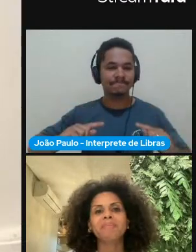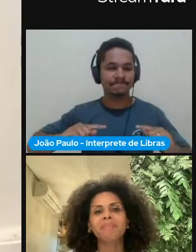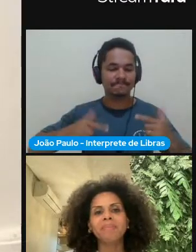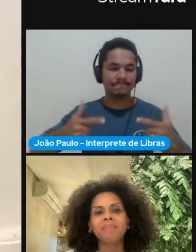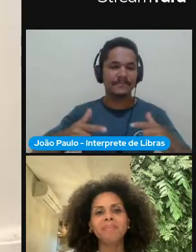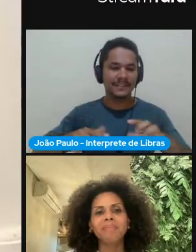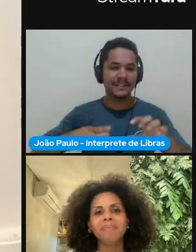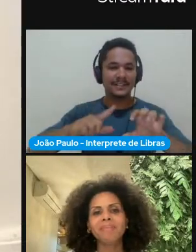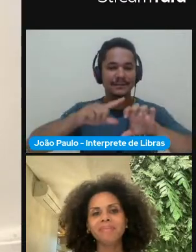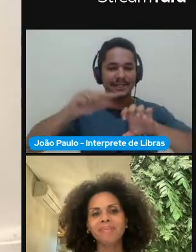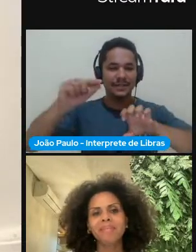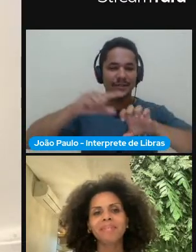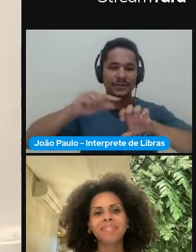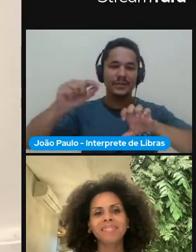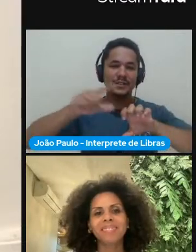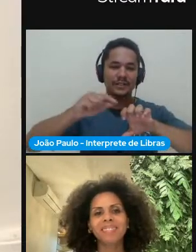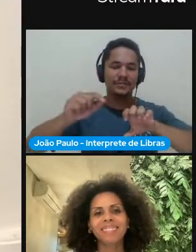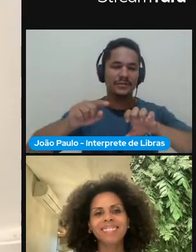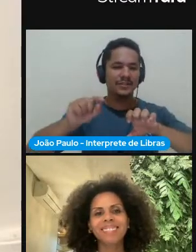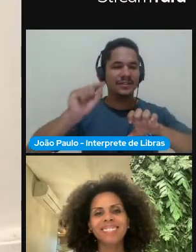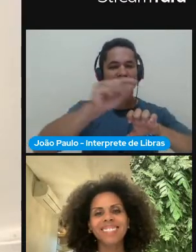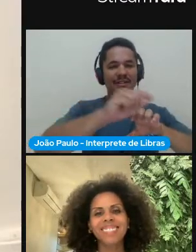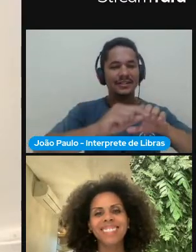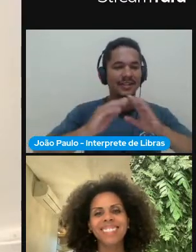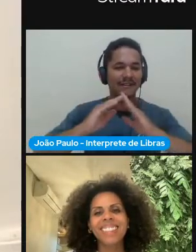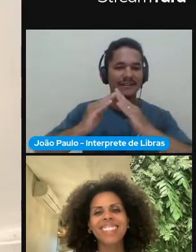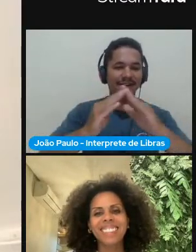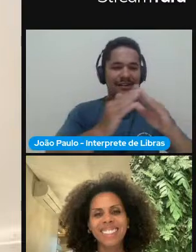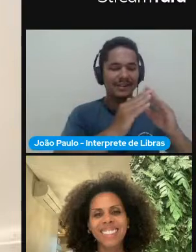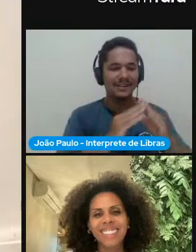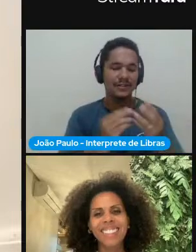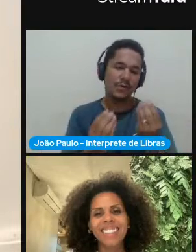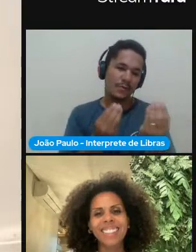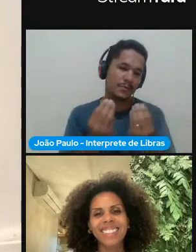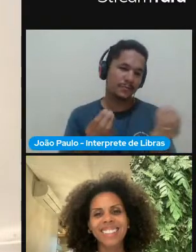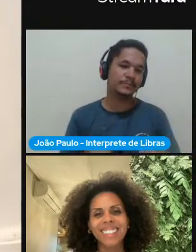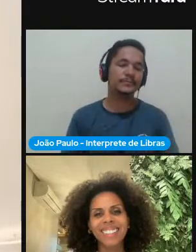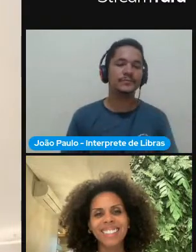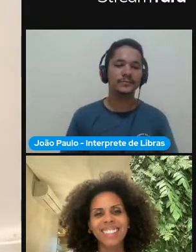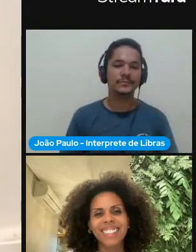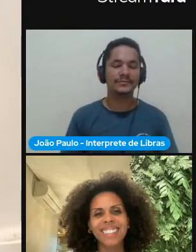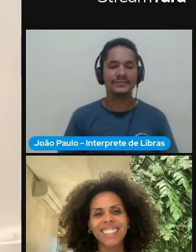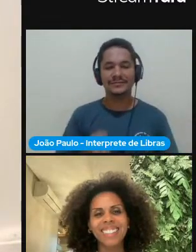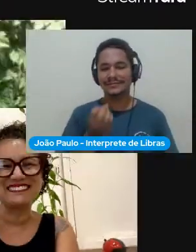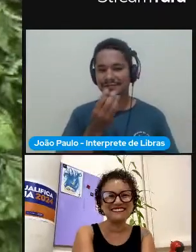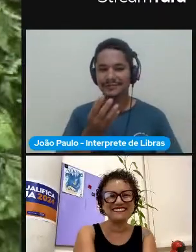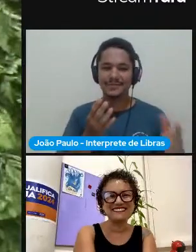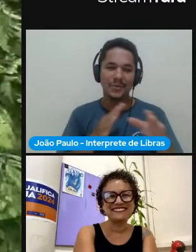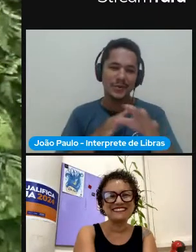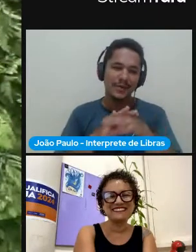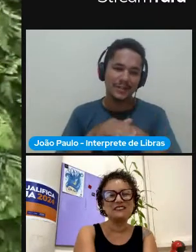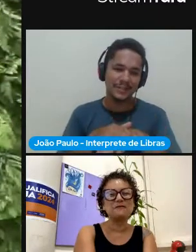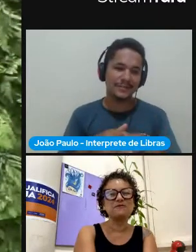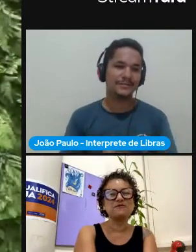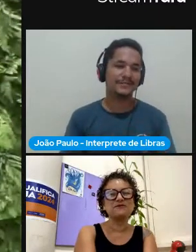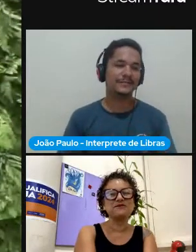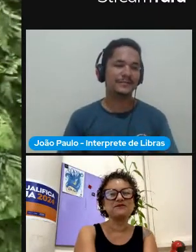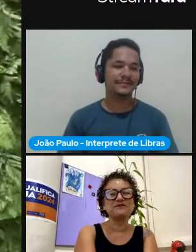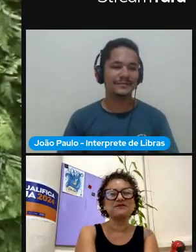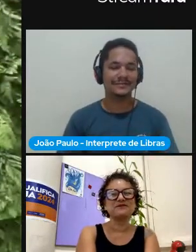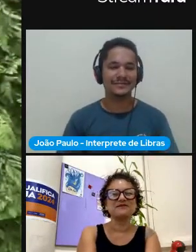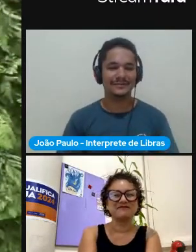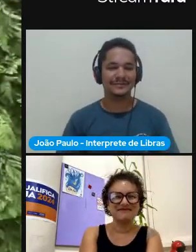nas favelas. Olha só que legal, né, Marcele? Bem-vinda, boa noite, te passo a palavra.